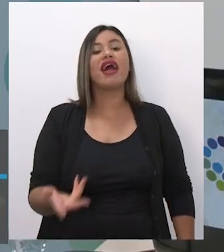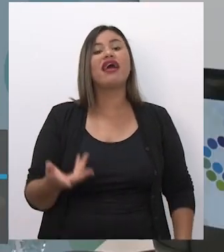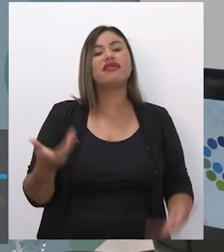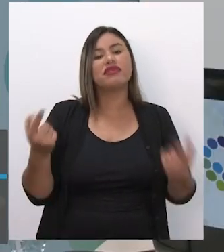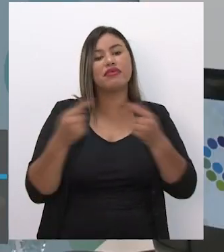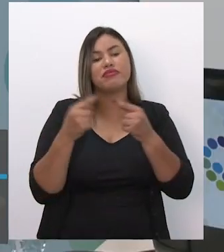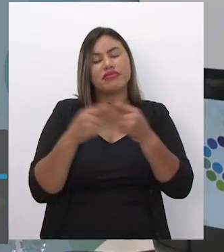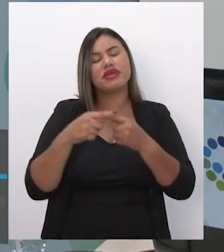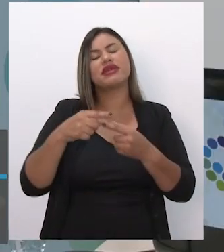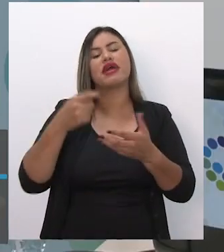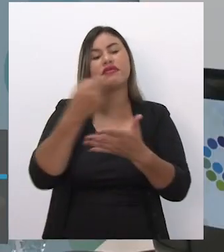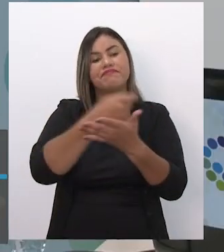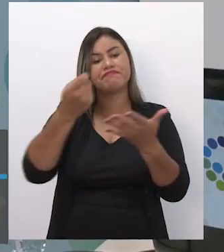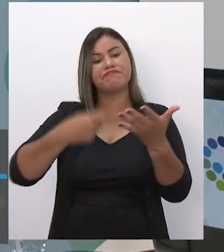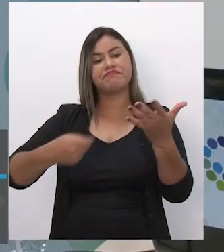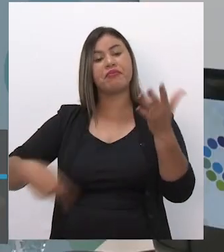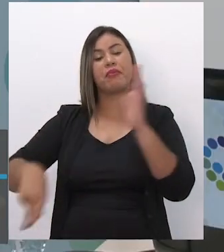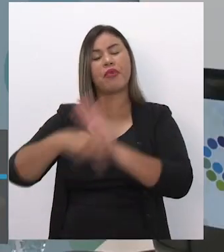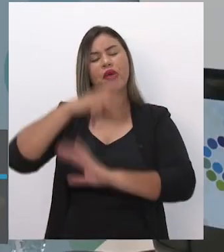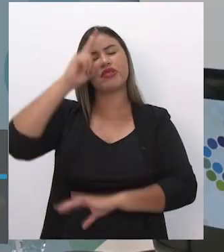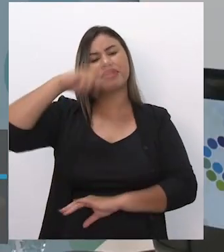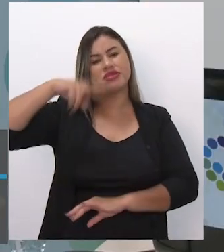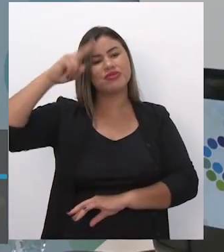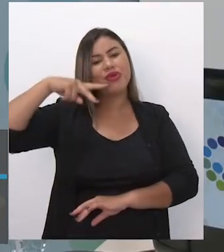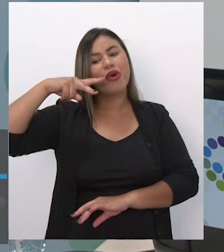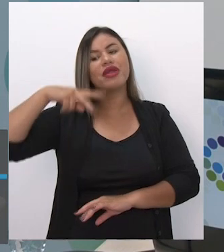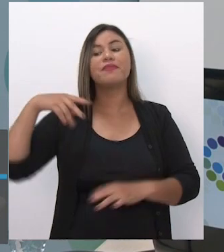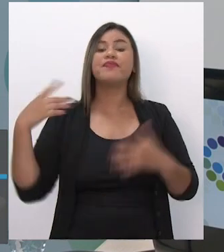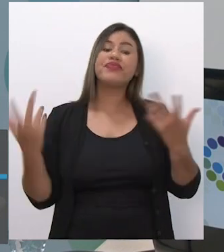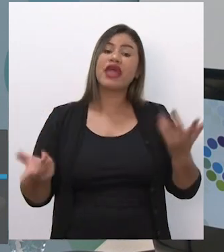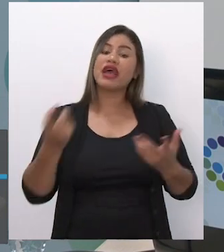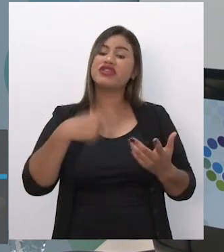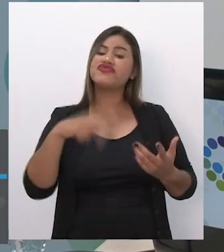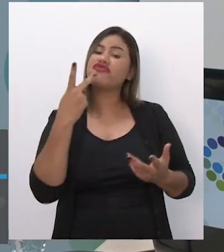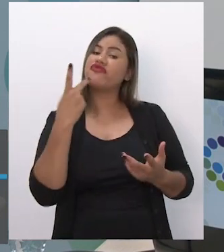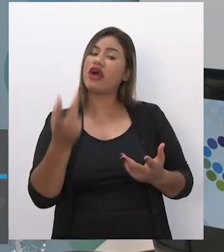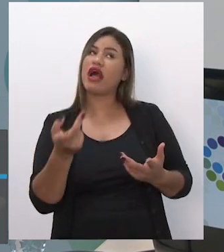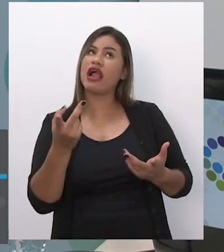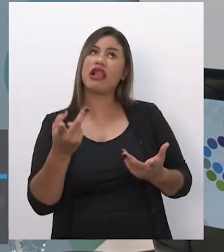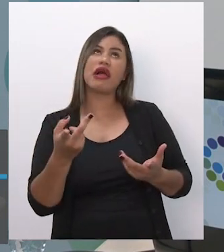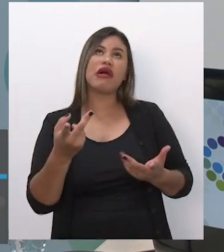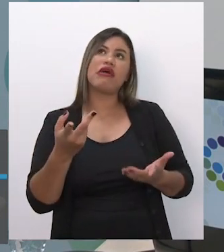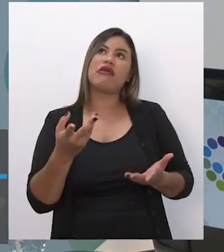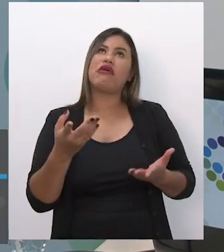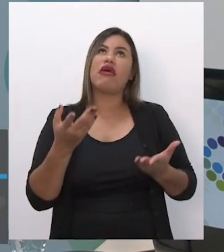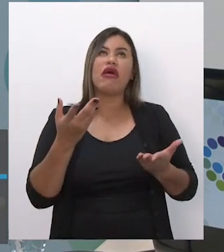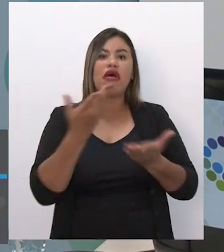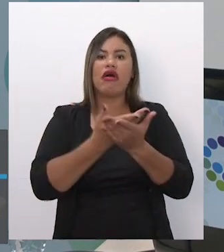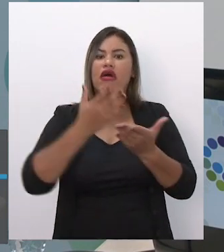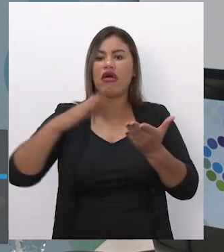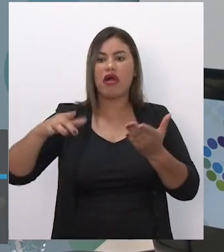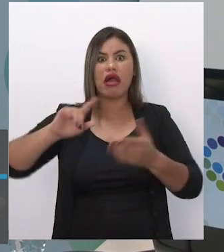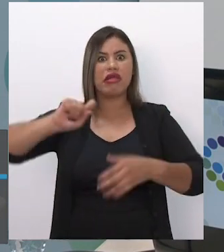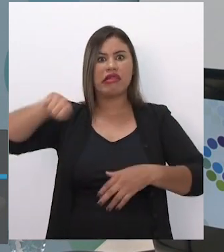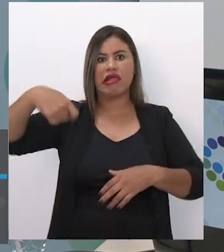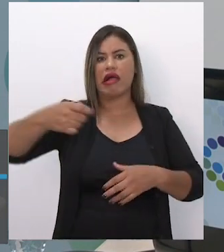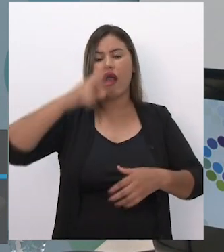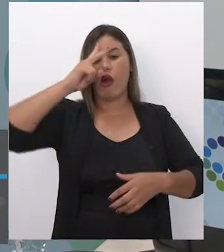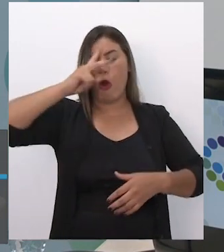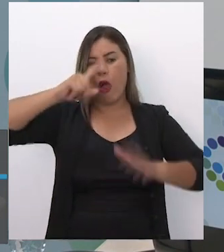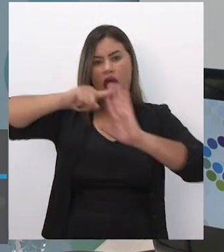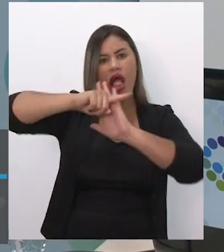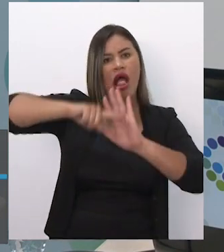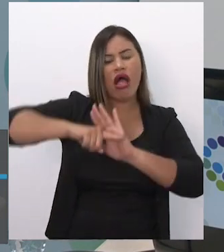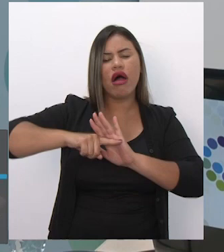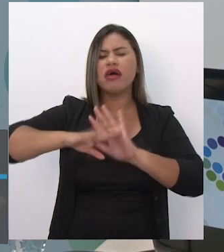da história. É claro que nós estamos aqui pensando o seguinte, não se trata de fazer com que os alunos se tornem historiadores, né? Não